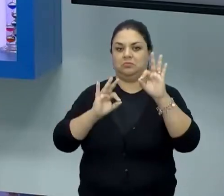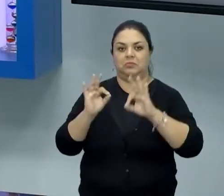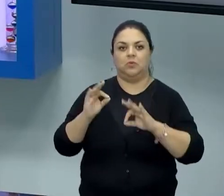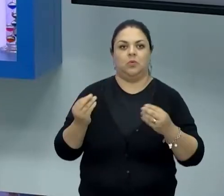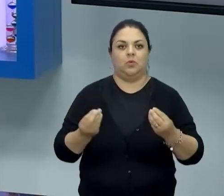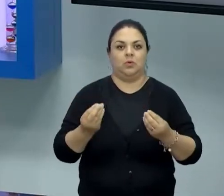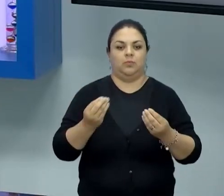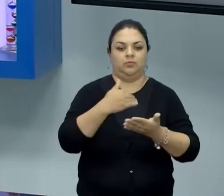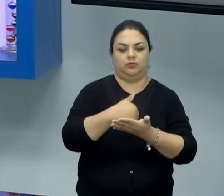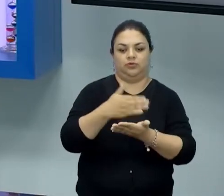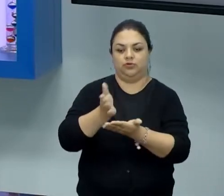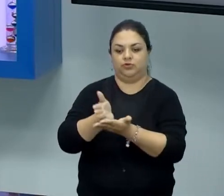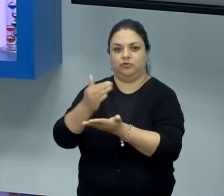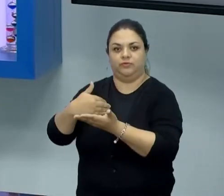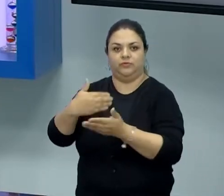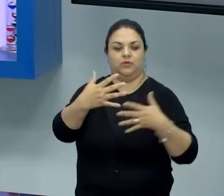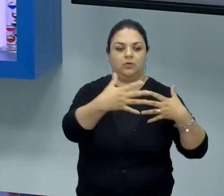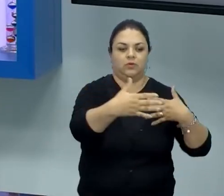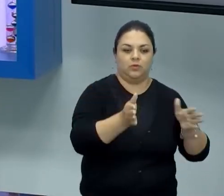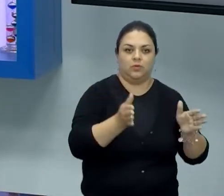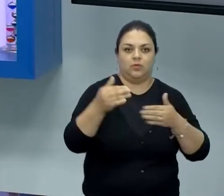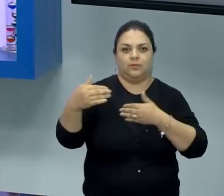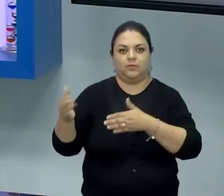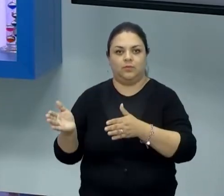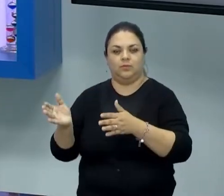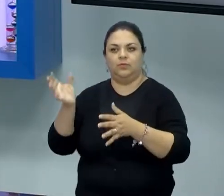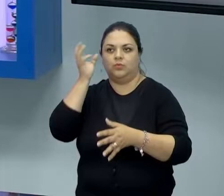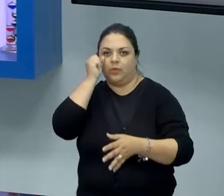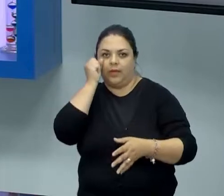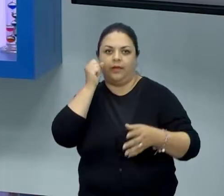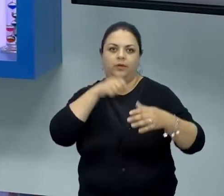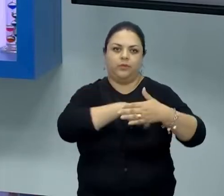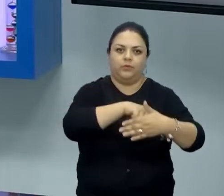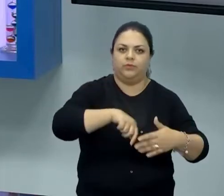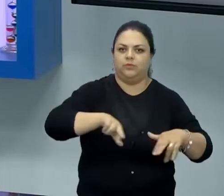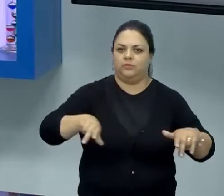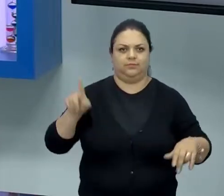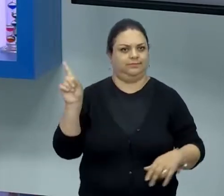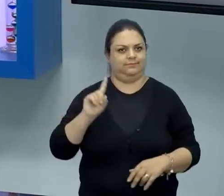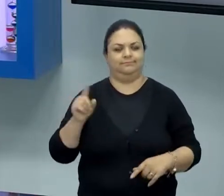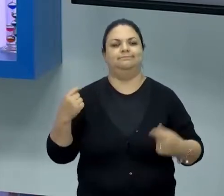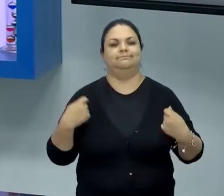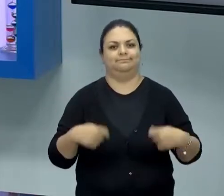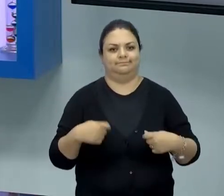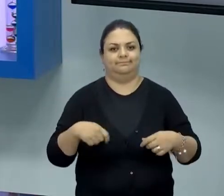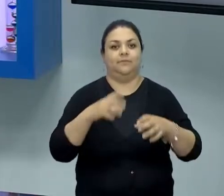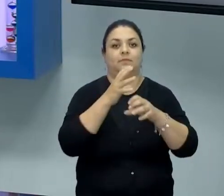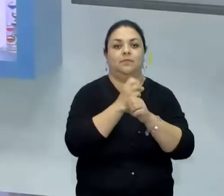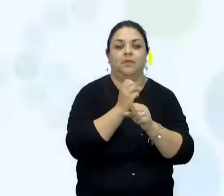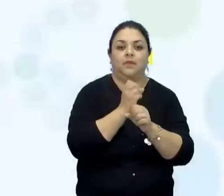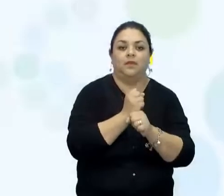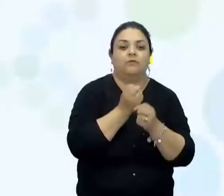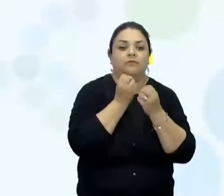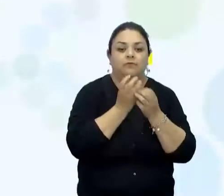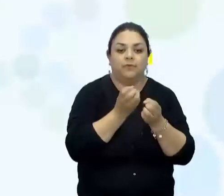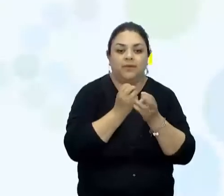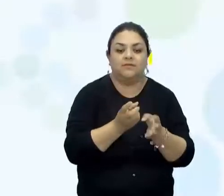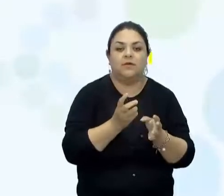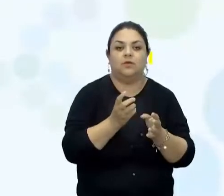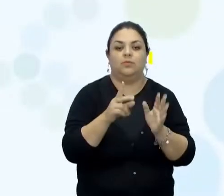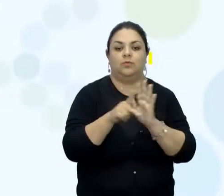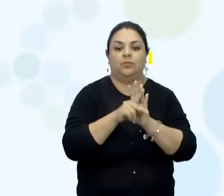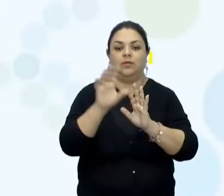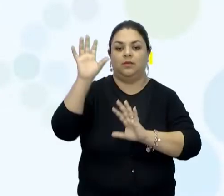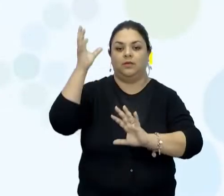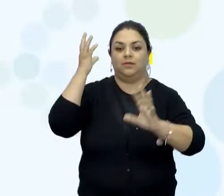divisões dos cômodos, a gente também tem que ver os dados climáticos. Então é por isso que hoje, a aula de hoje, eu vou falar